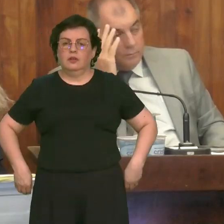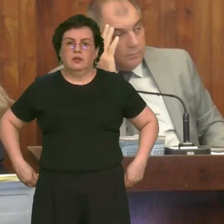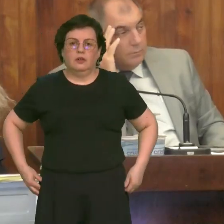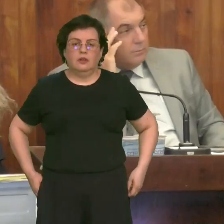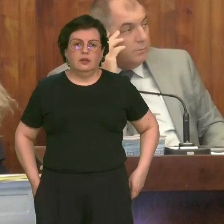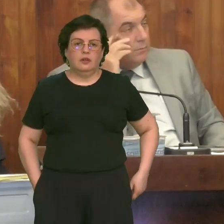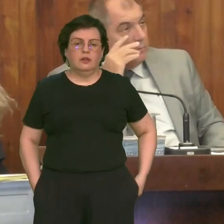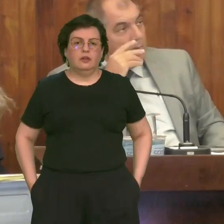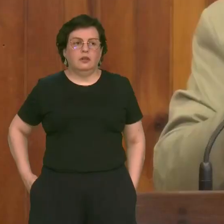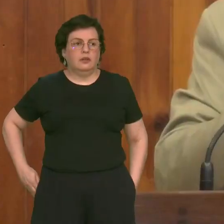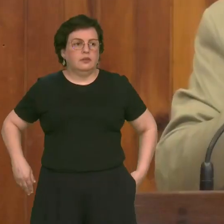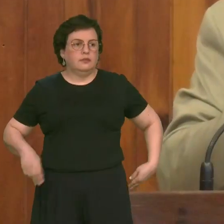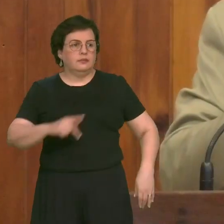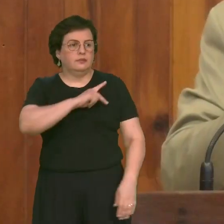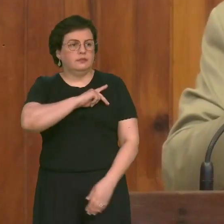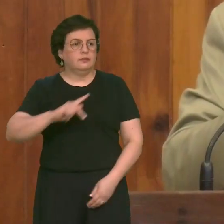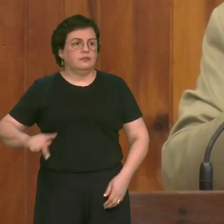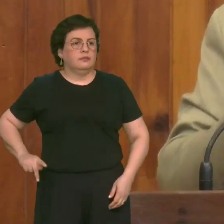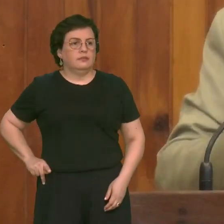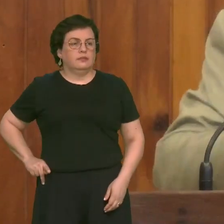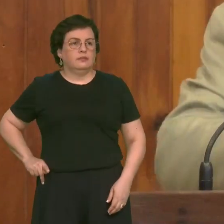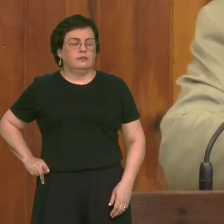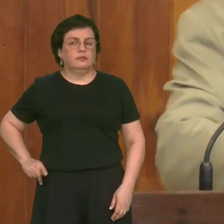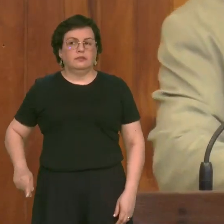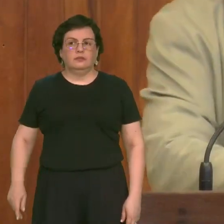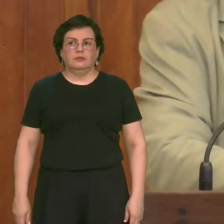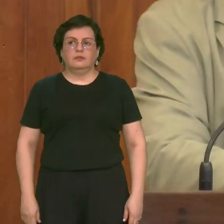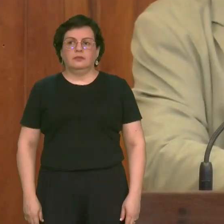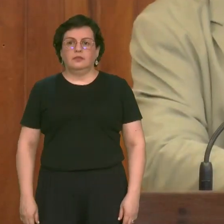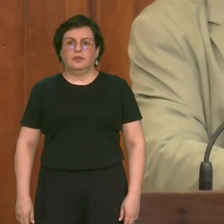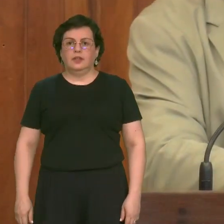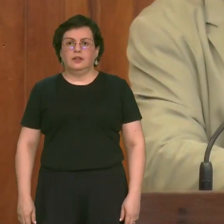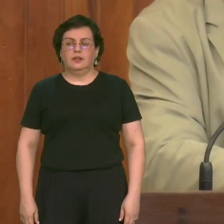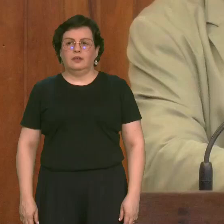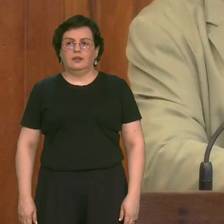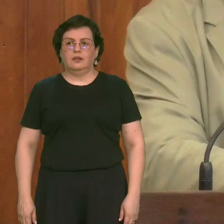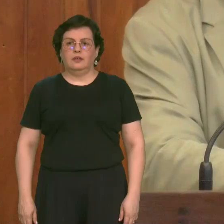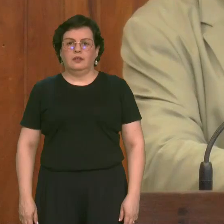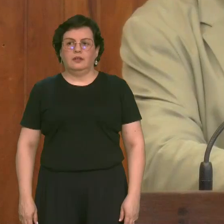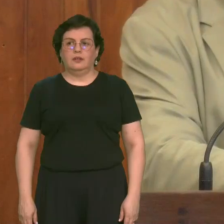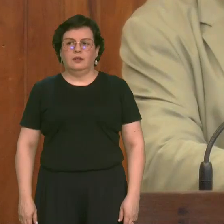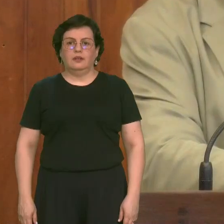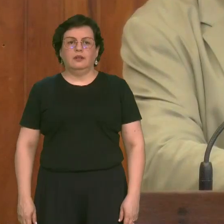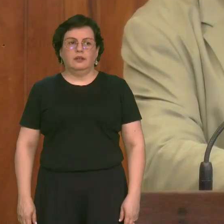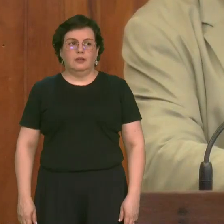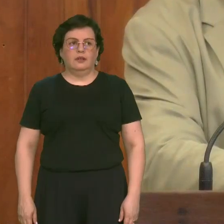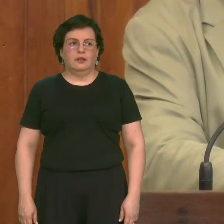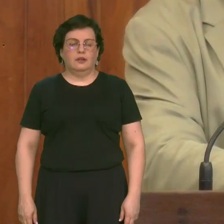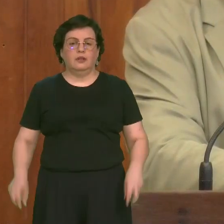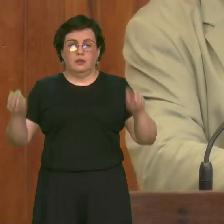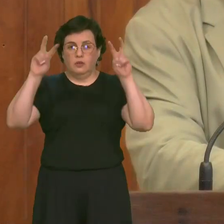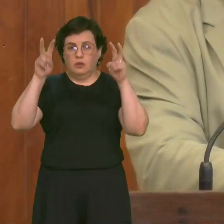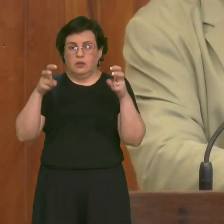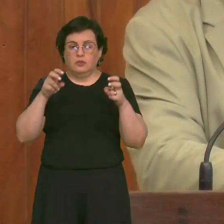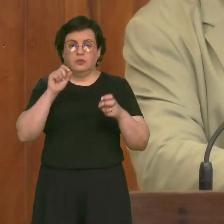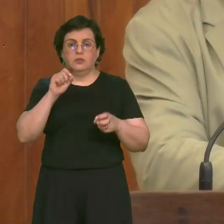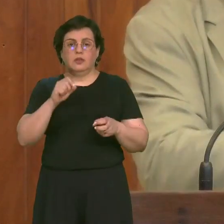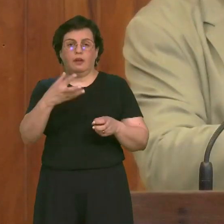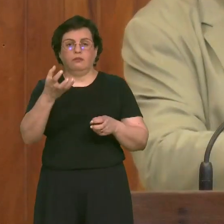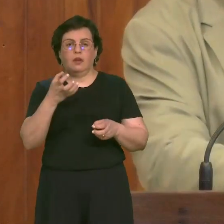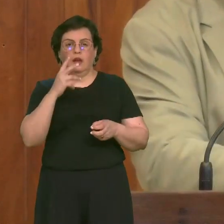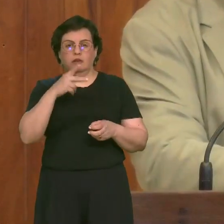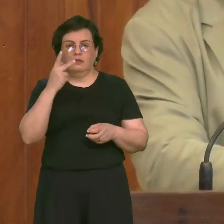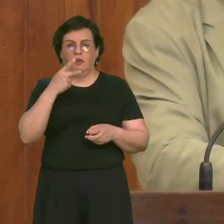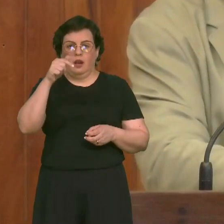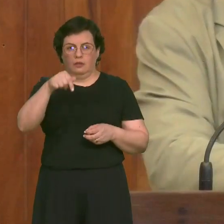senhor presidente nobres pares o assunto que o vereador Rogerinho traz a esta